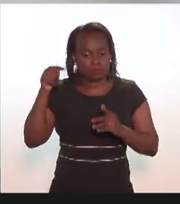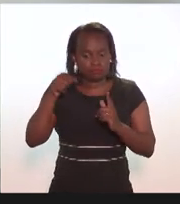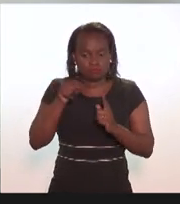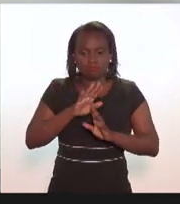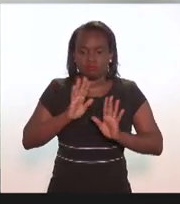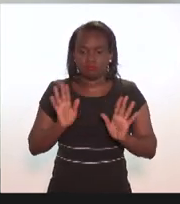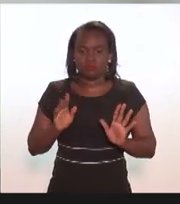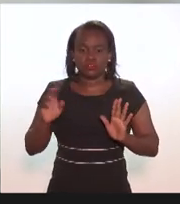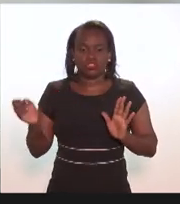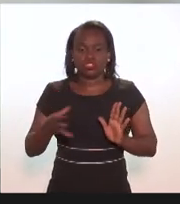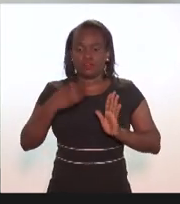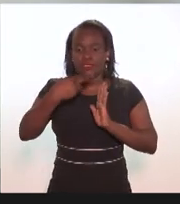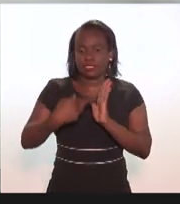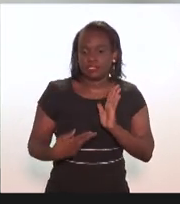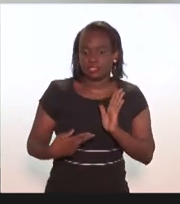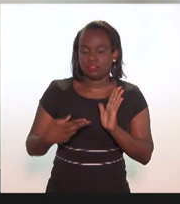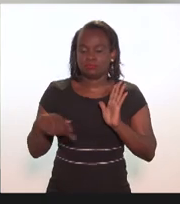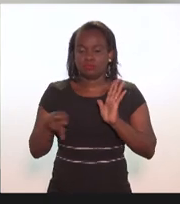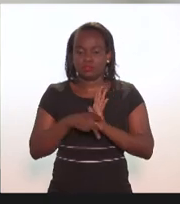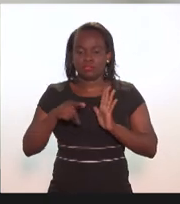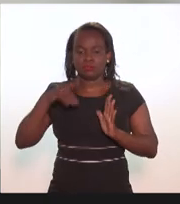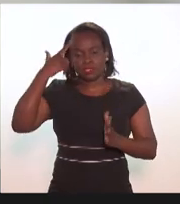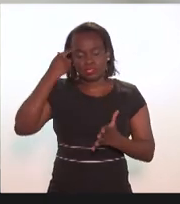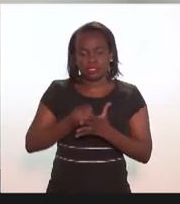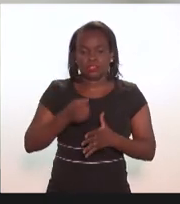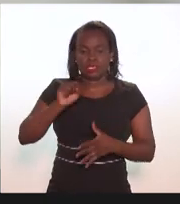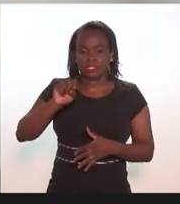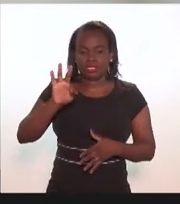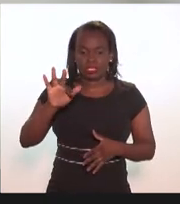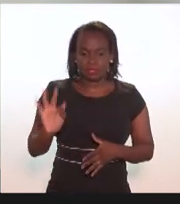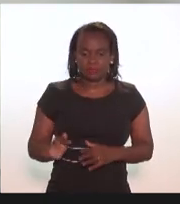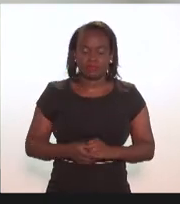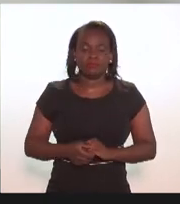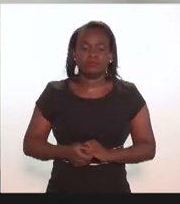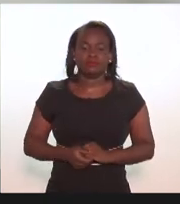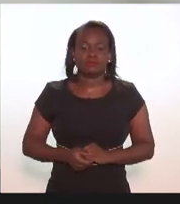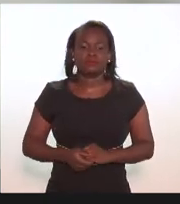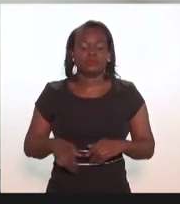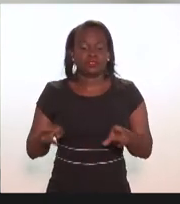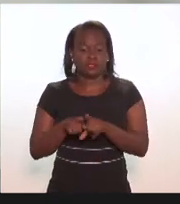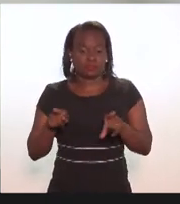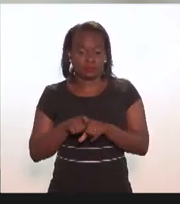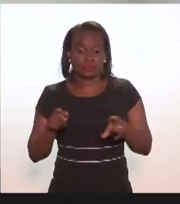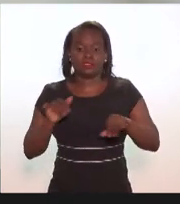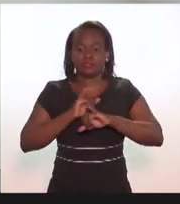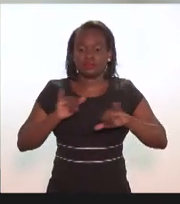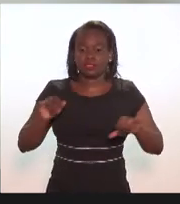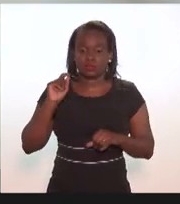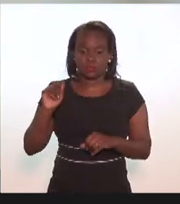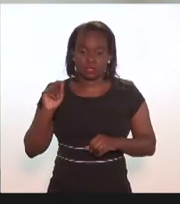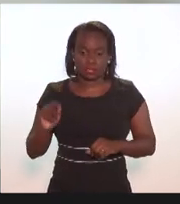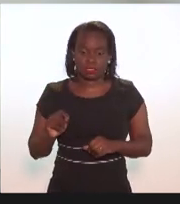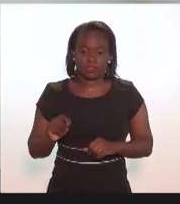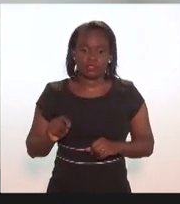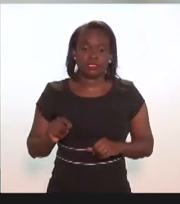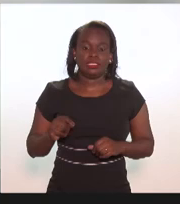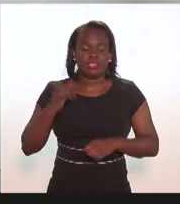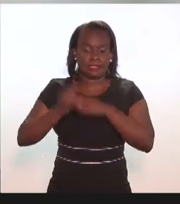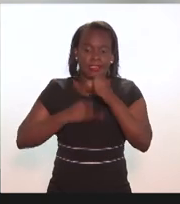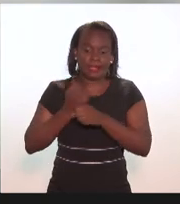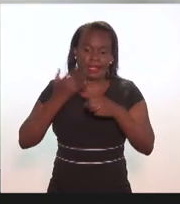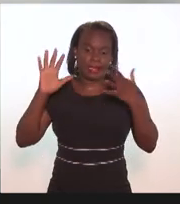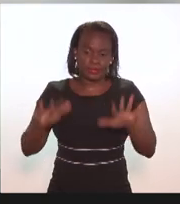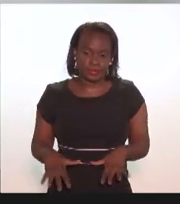essa nova redação para cumprir a decisão do Supremo Tribunal Federal. Também comunicar, porque caiu a